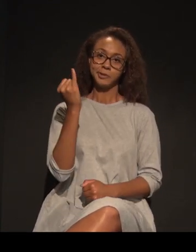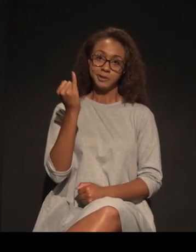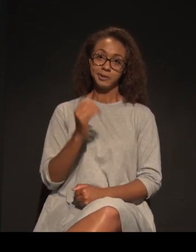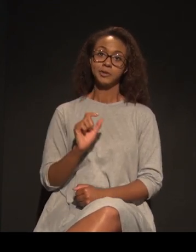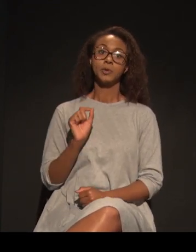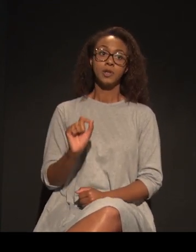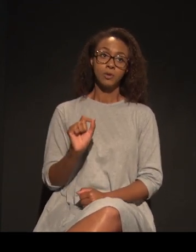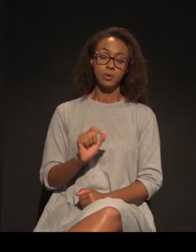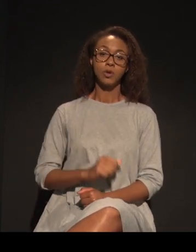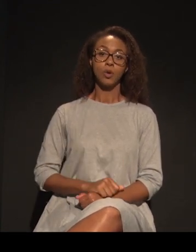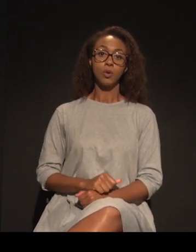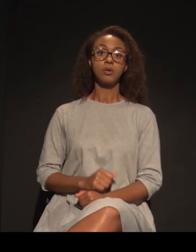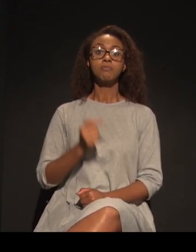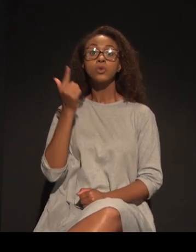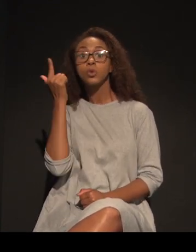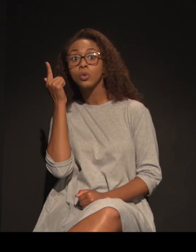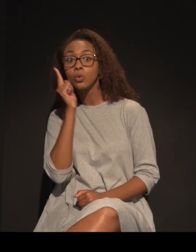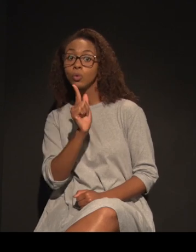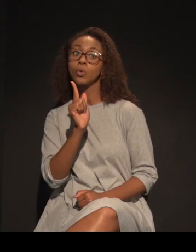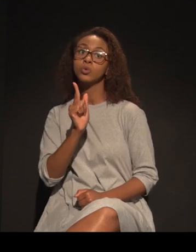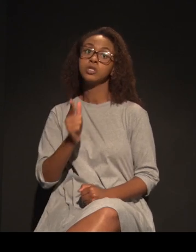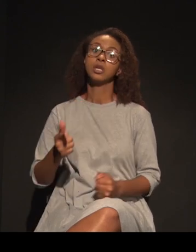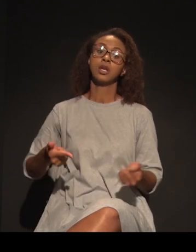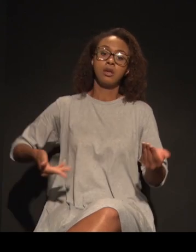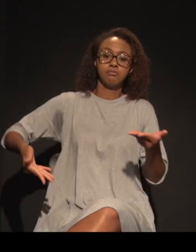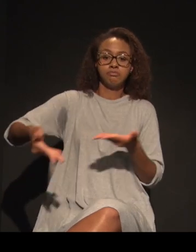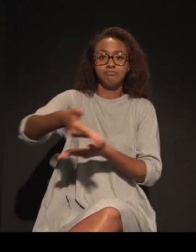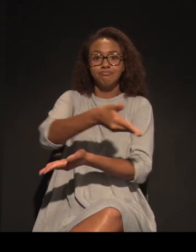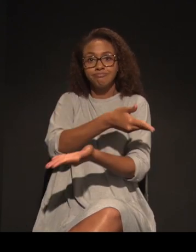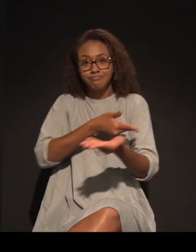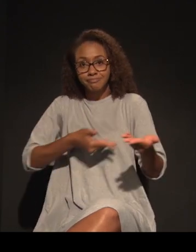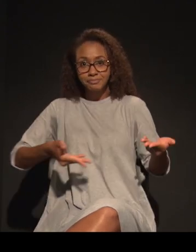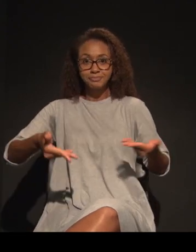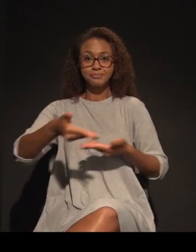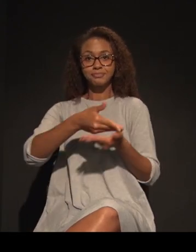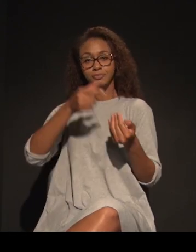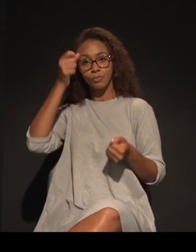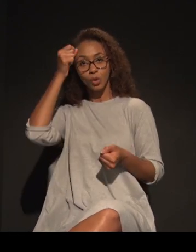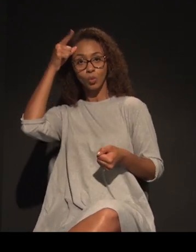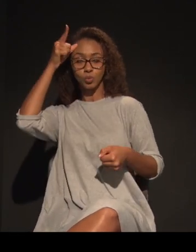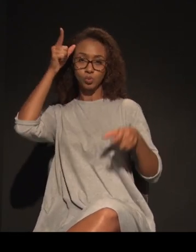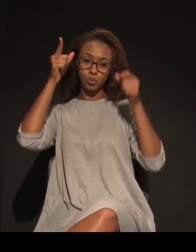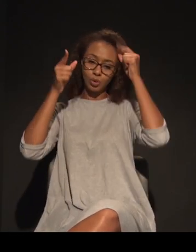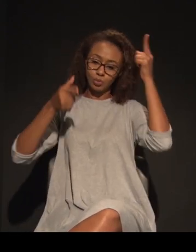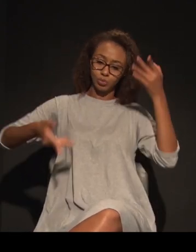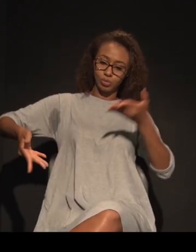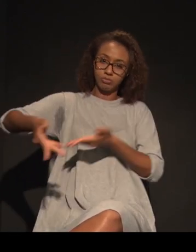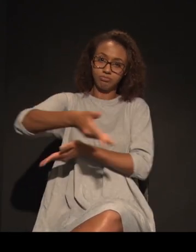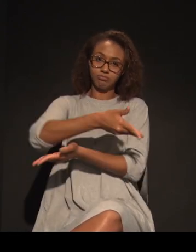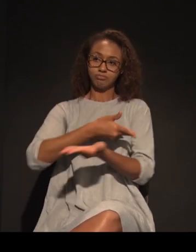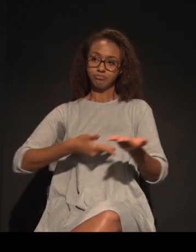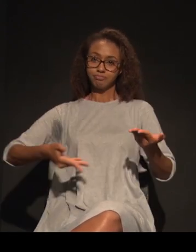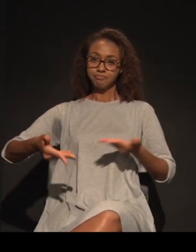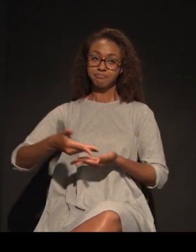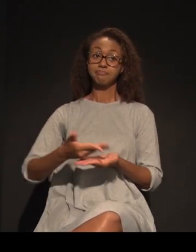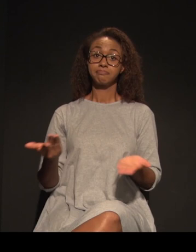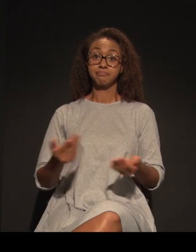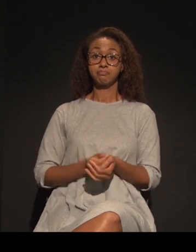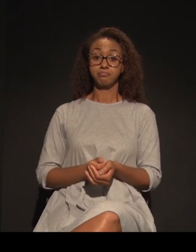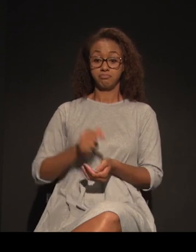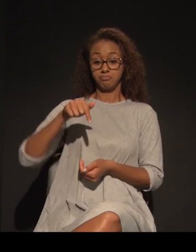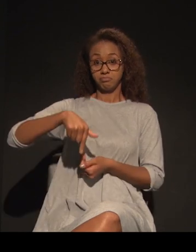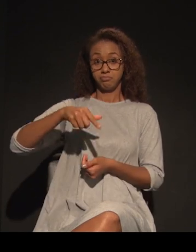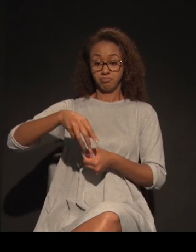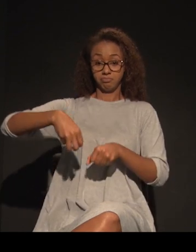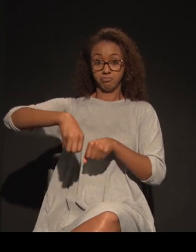que é essa conexão que essa relação que esse diálogo entre culturas principalmente colocar já